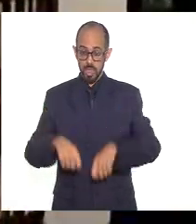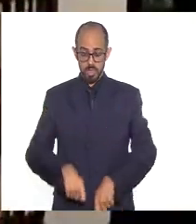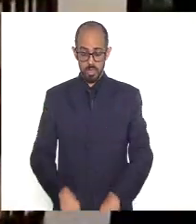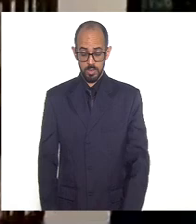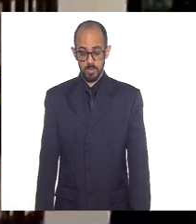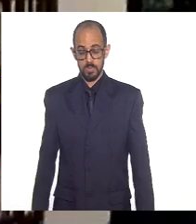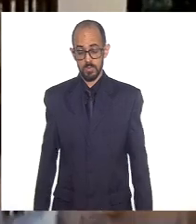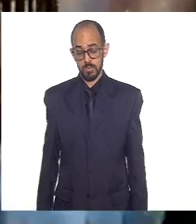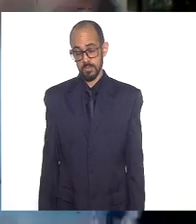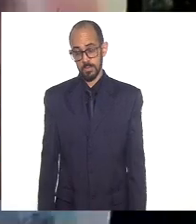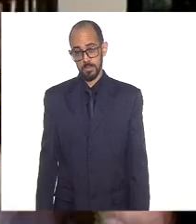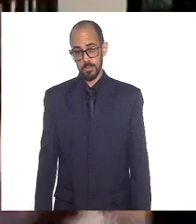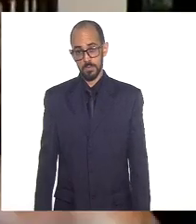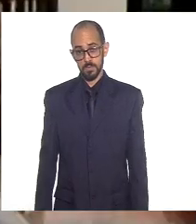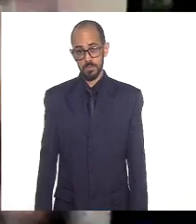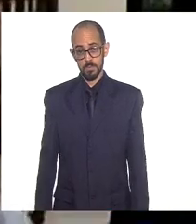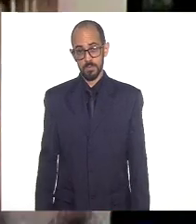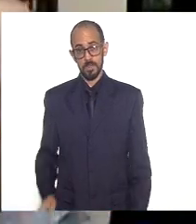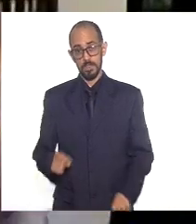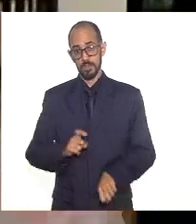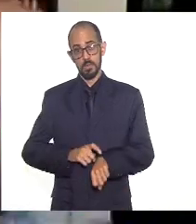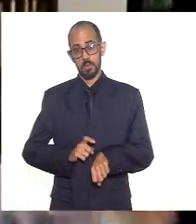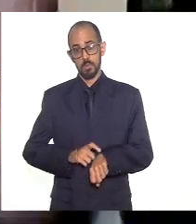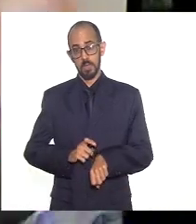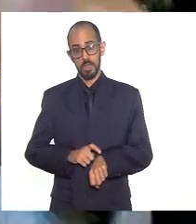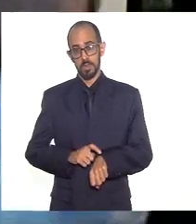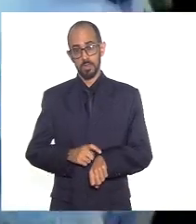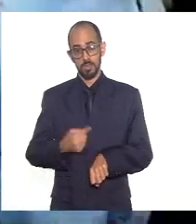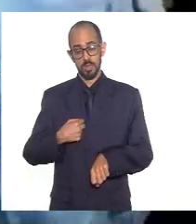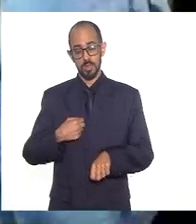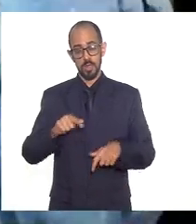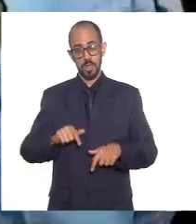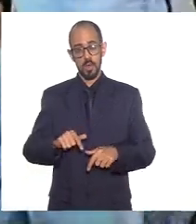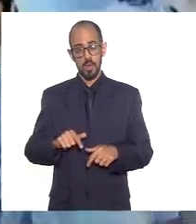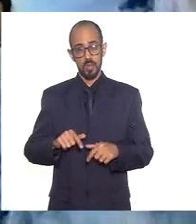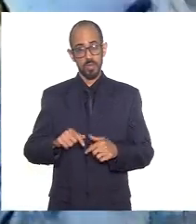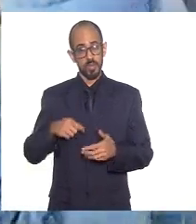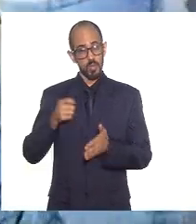é possível. Neste sentido, eu tenho defendido